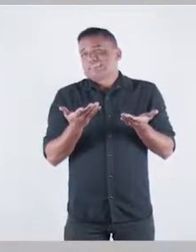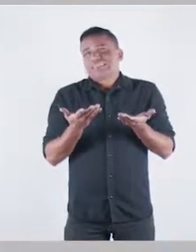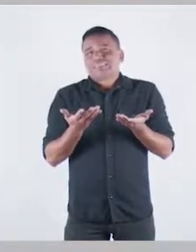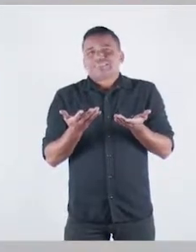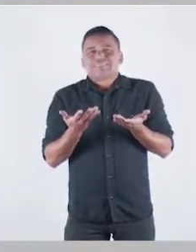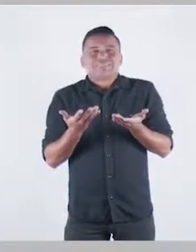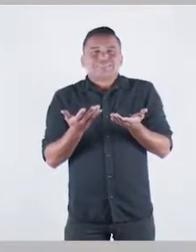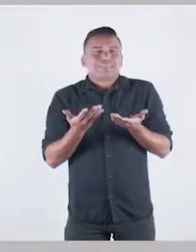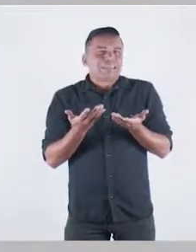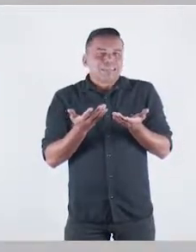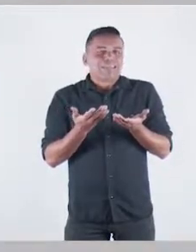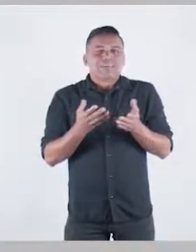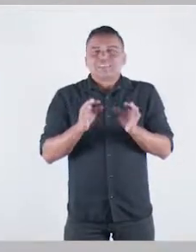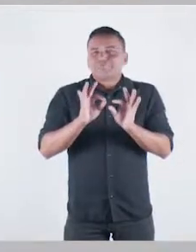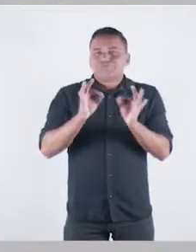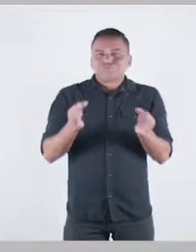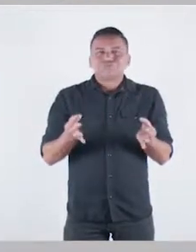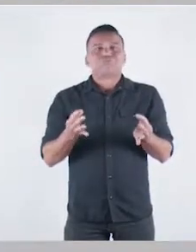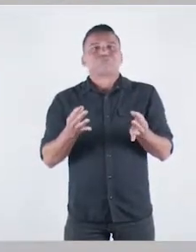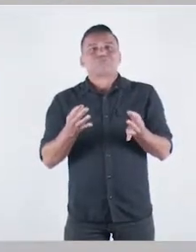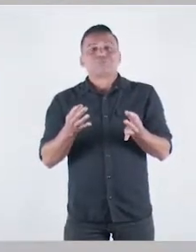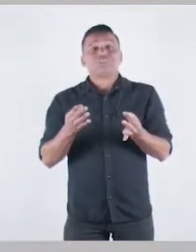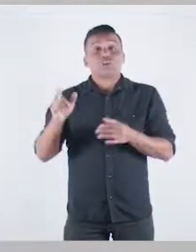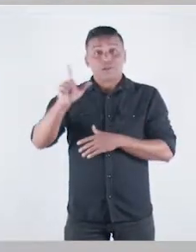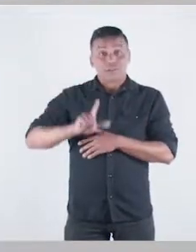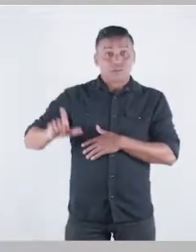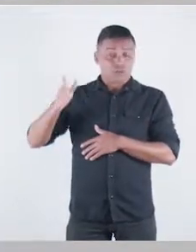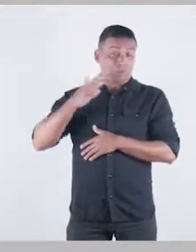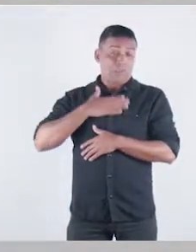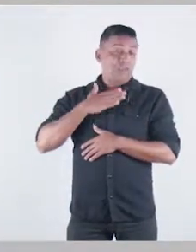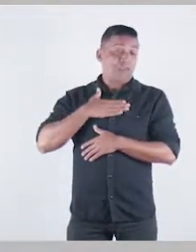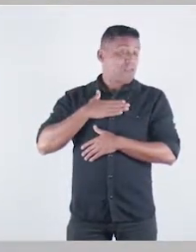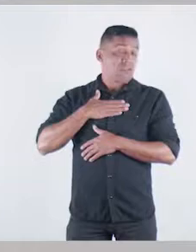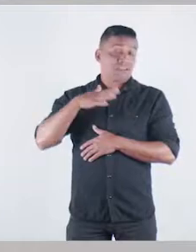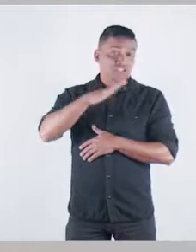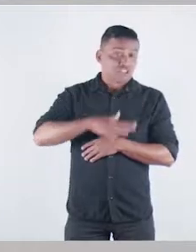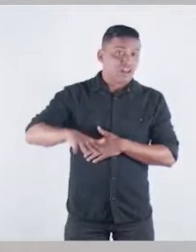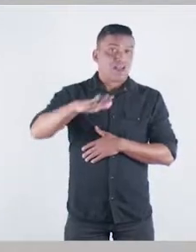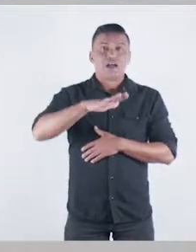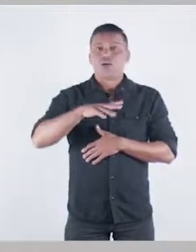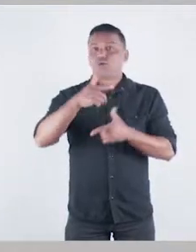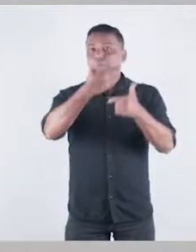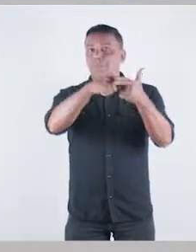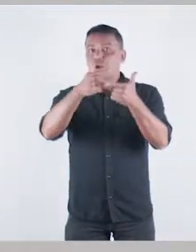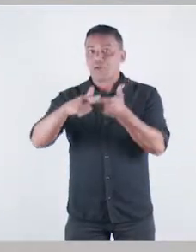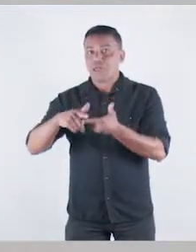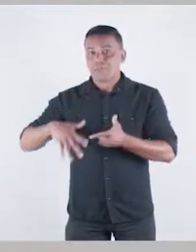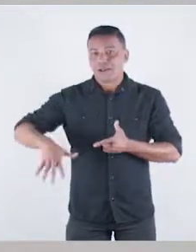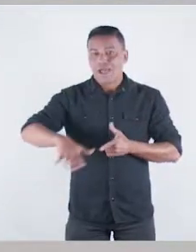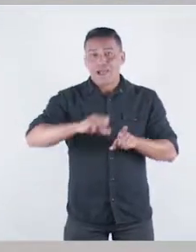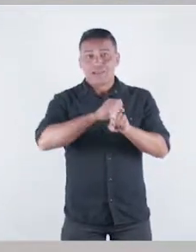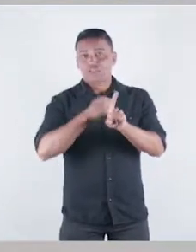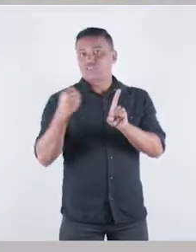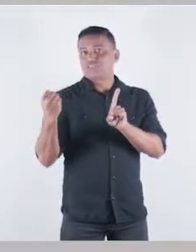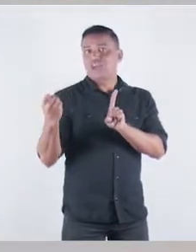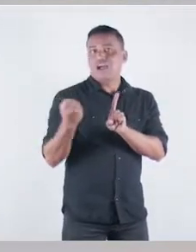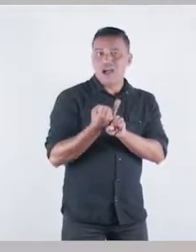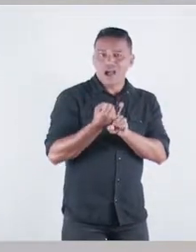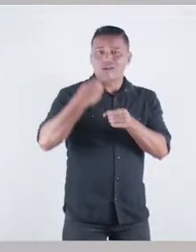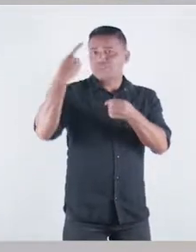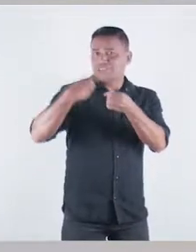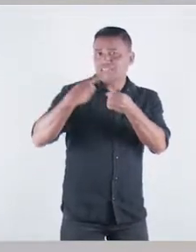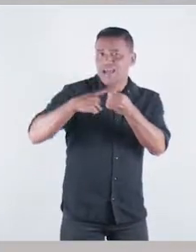minha literatura, no geral, ela trata de questões sociais, né, das questões urbanas, das questões